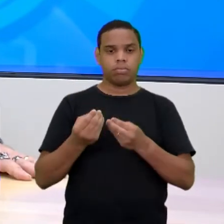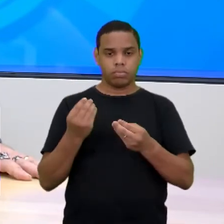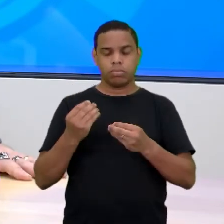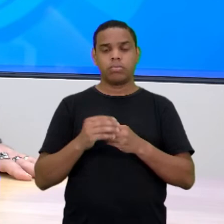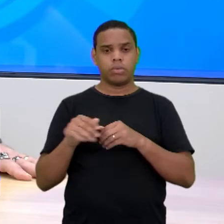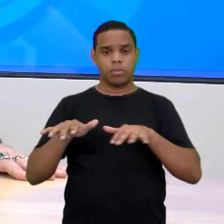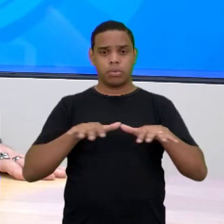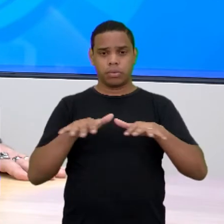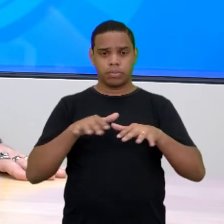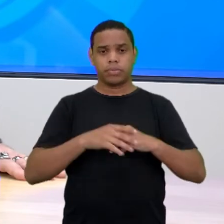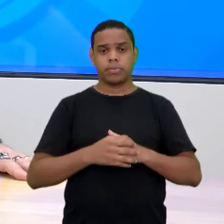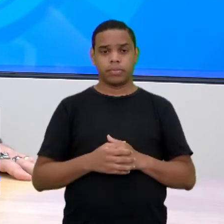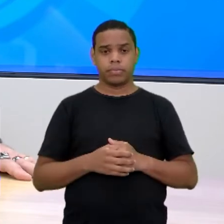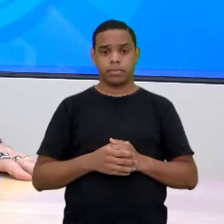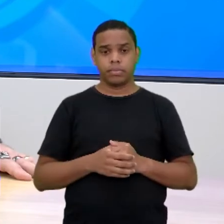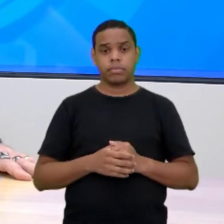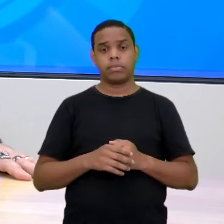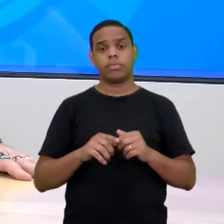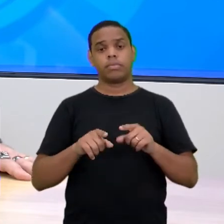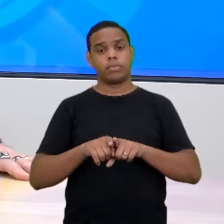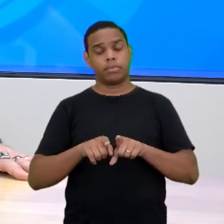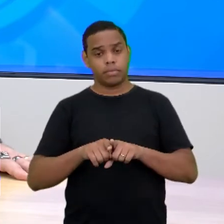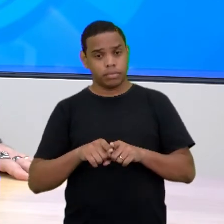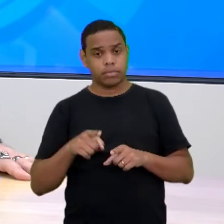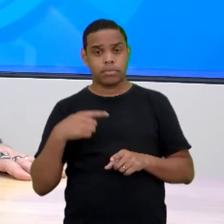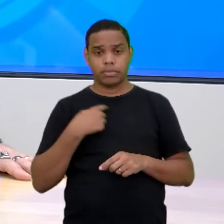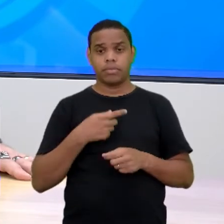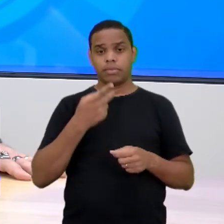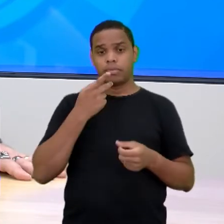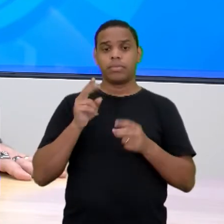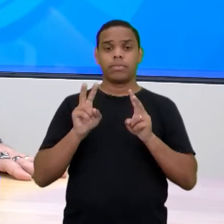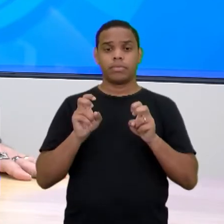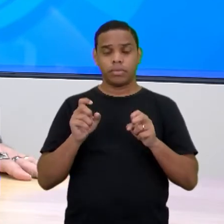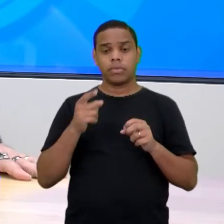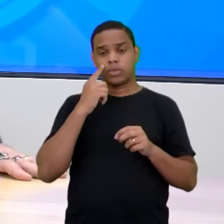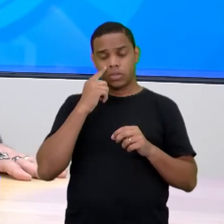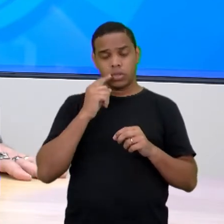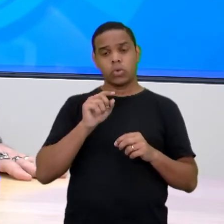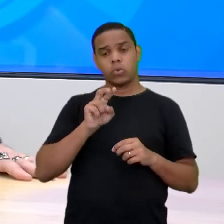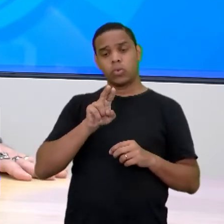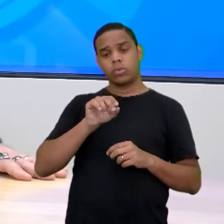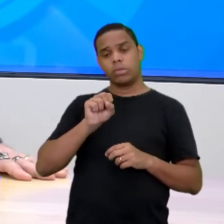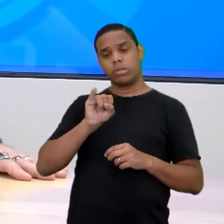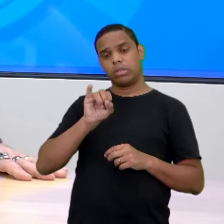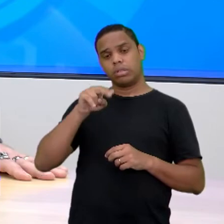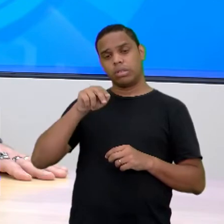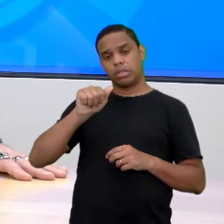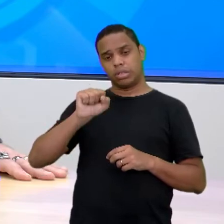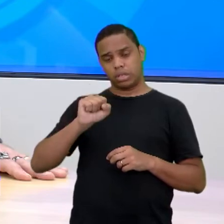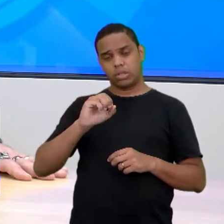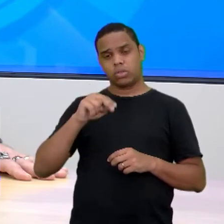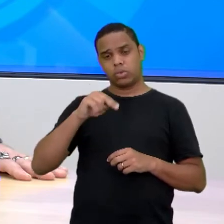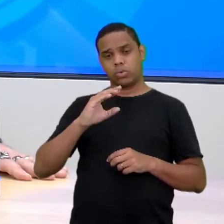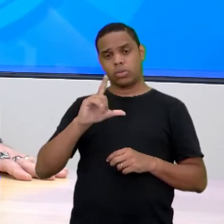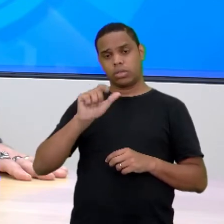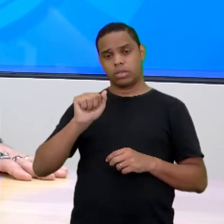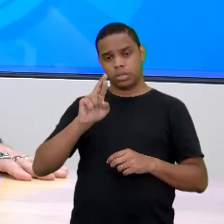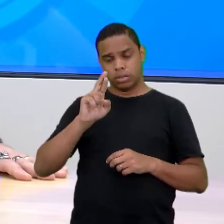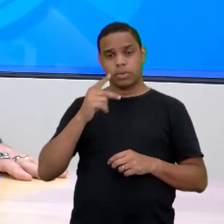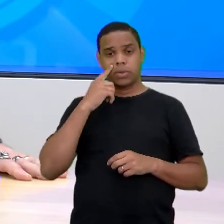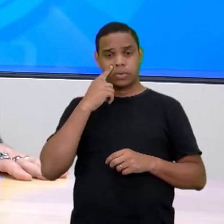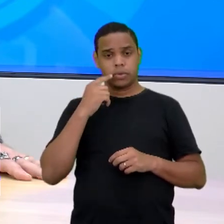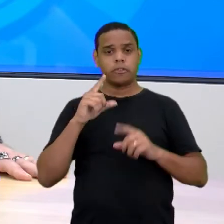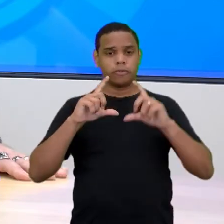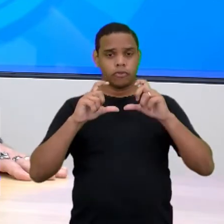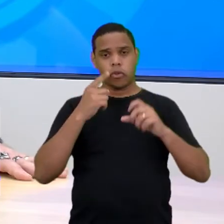esse terremoto aí. E também, né, como a gente citou aí, a relação aí das usinas nucleares, né, em Fukushima. Vamos lá